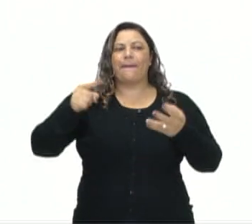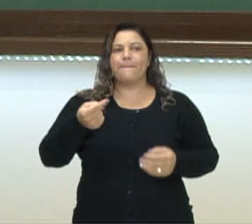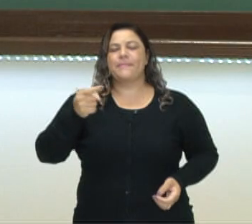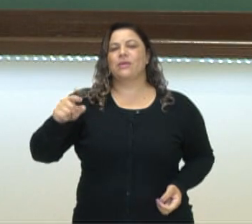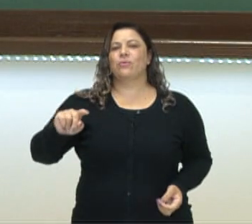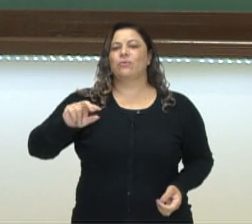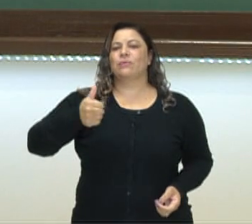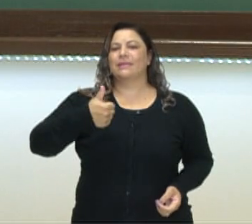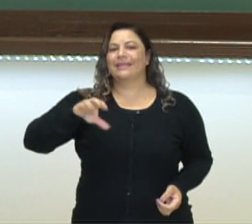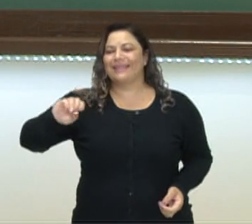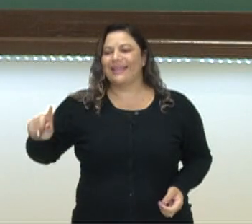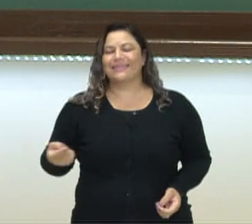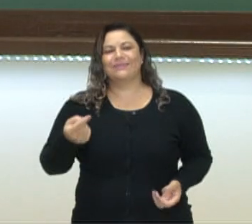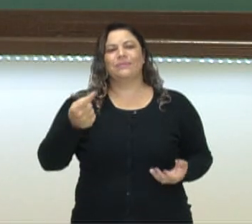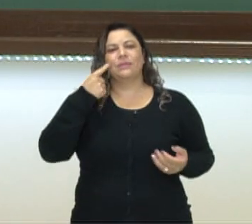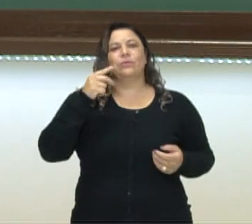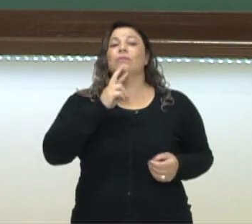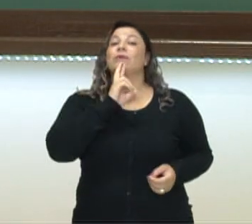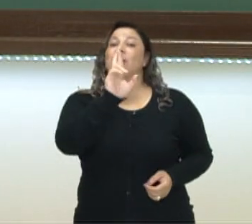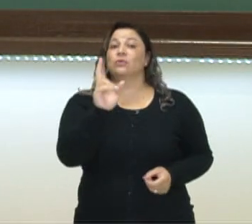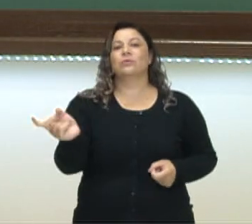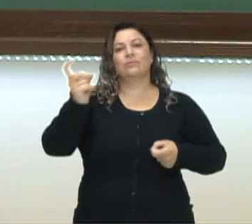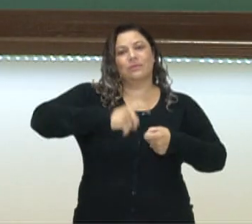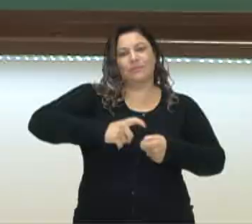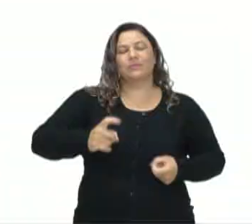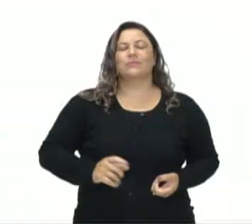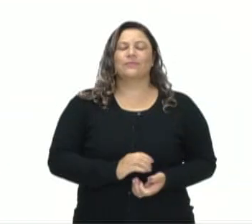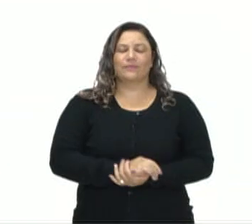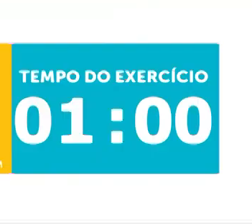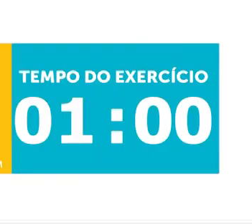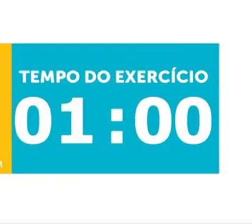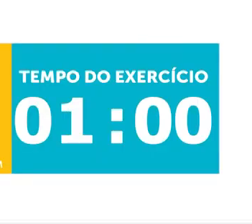vezes 10.000. Resolvam aí que a gente já volta.